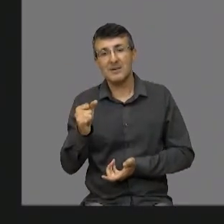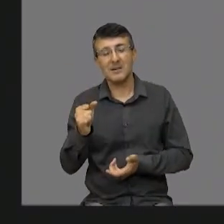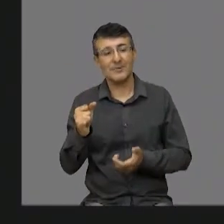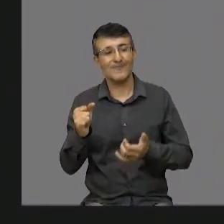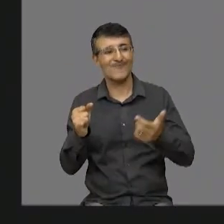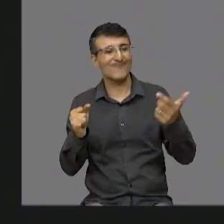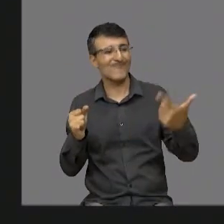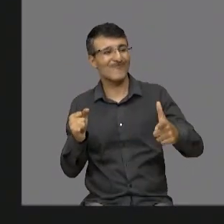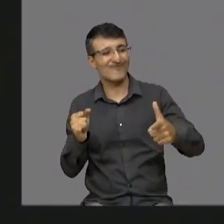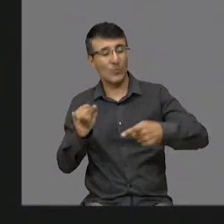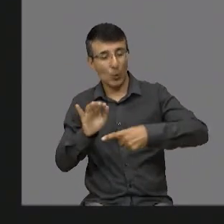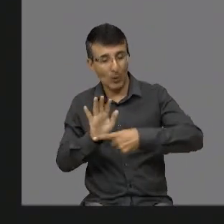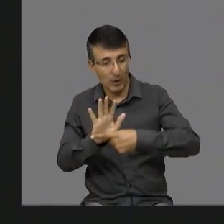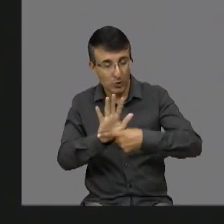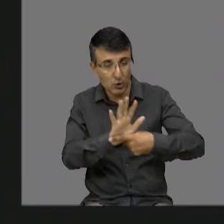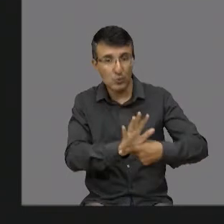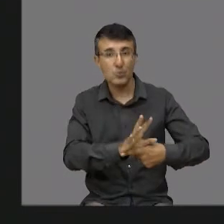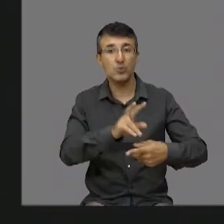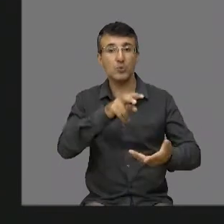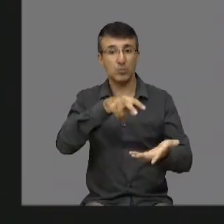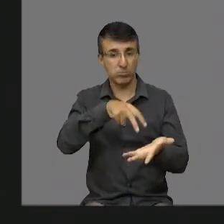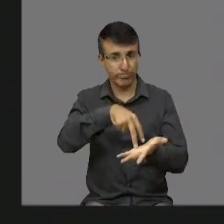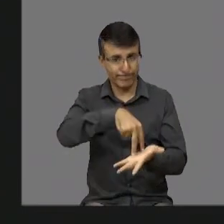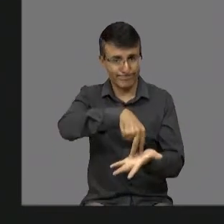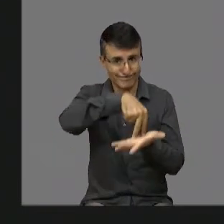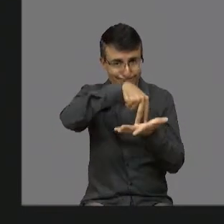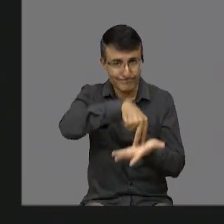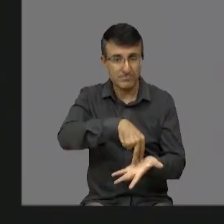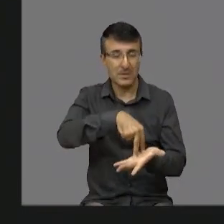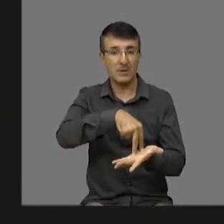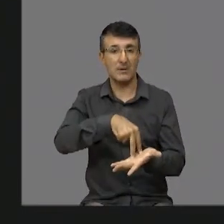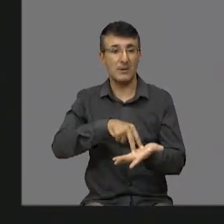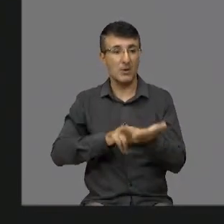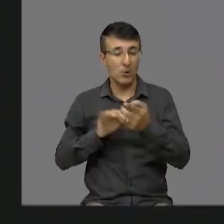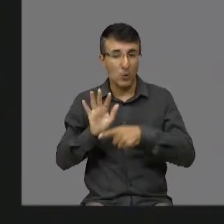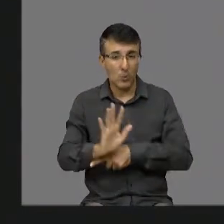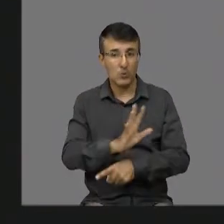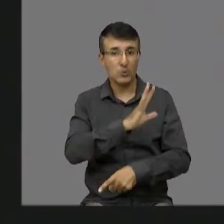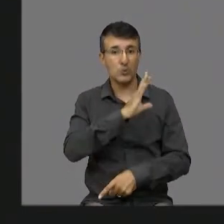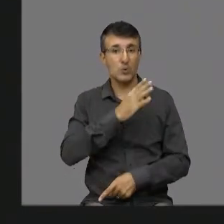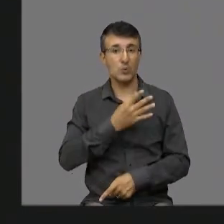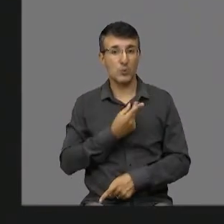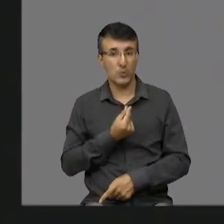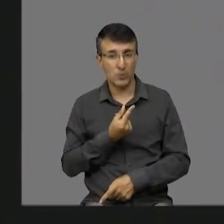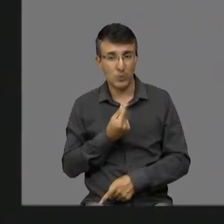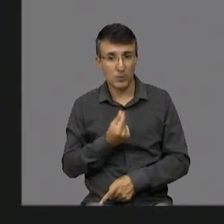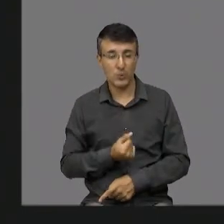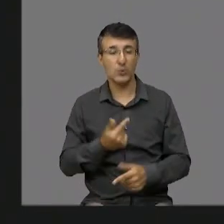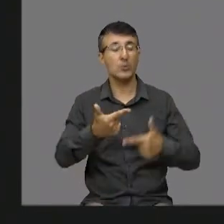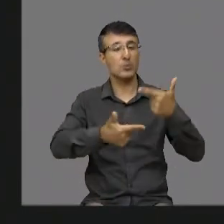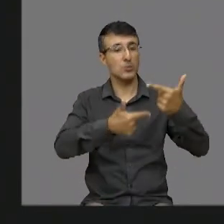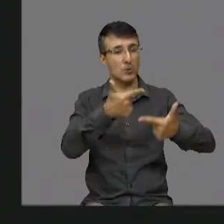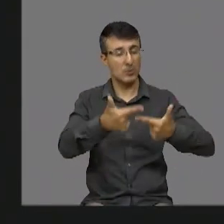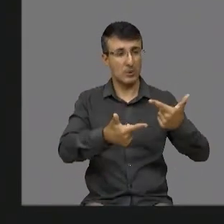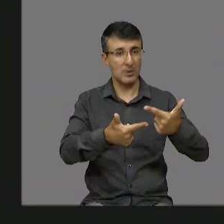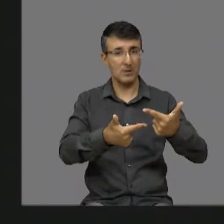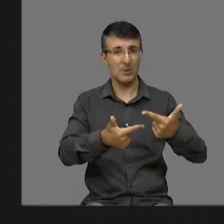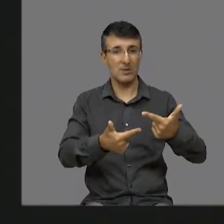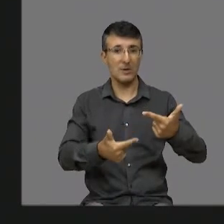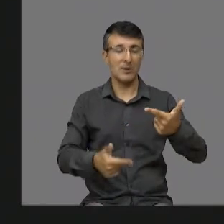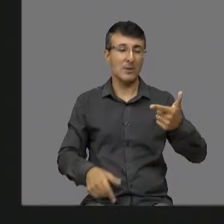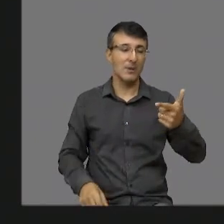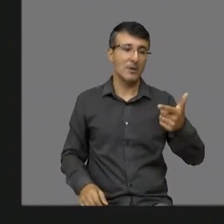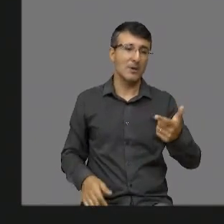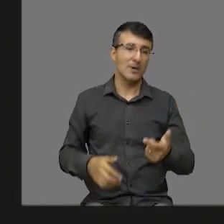protetiva, mas ela continua no mesmo lugar, ela continua numa situação que acaba voltando à violência. Então, o que eu entendi